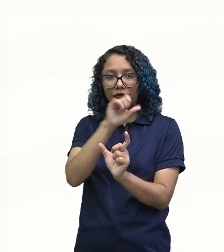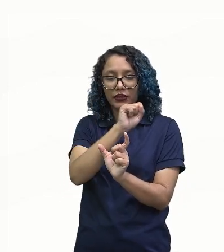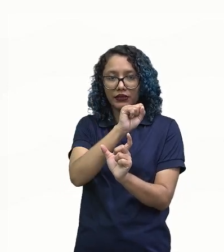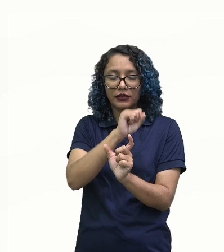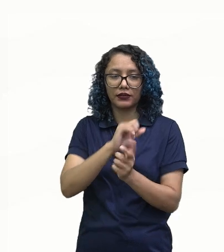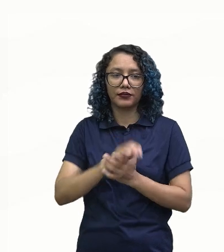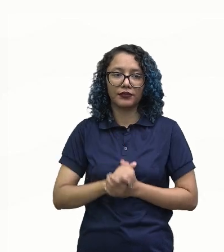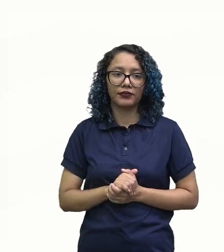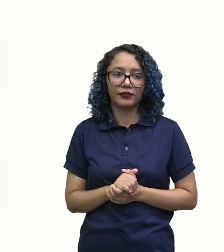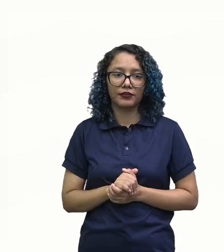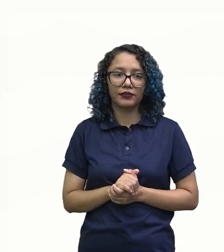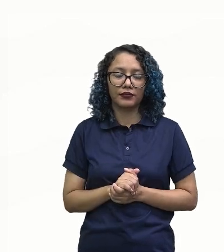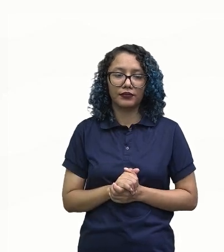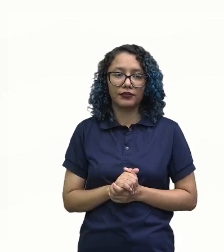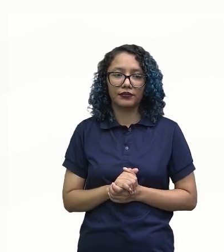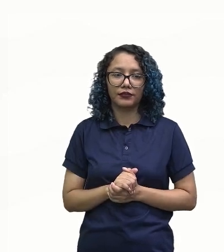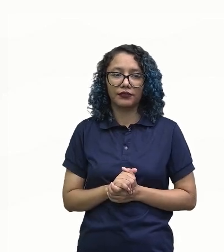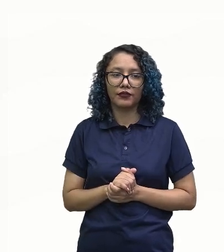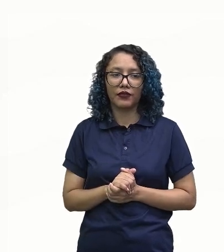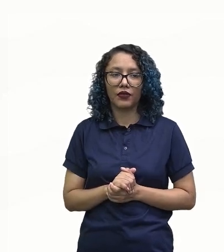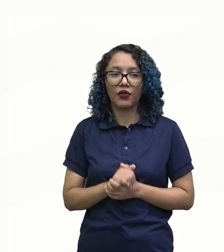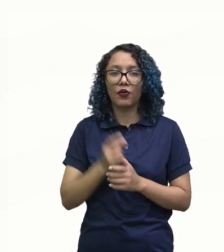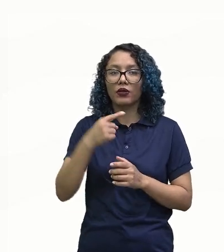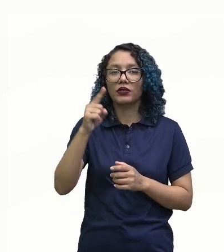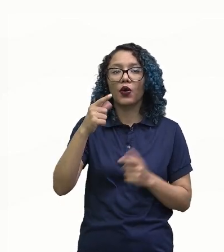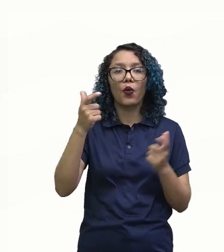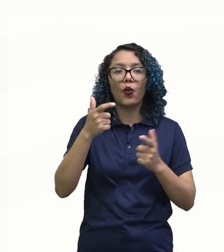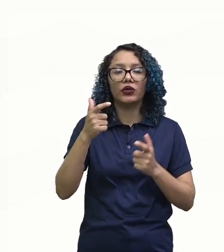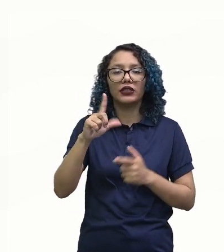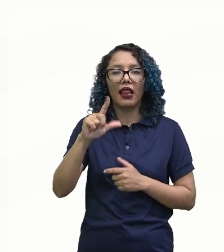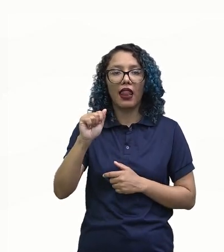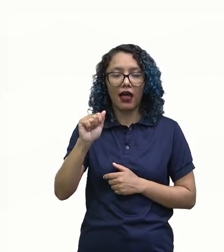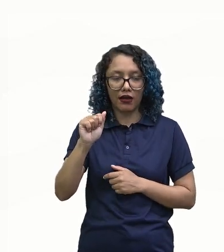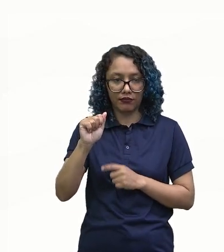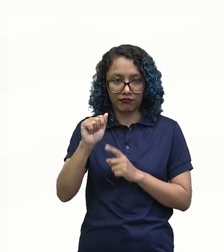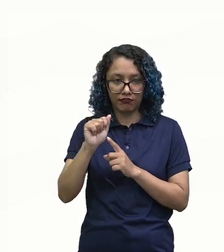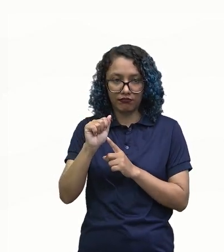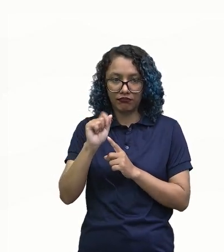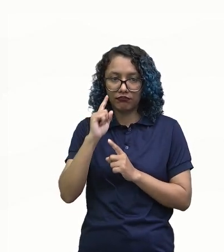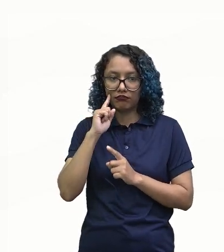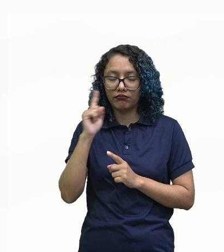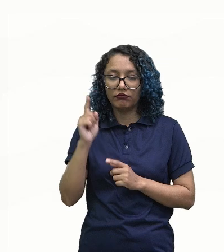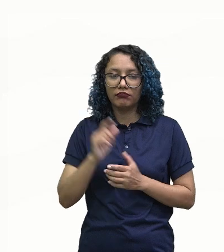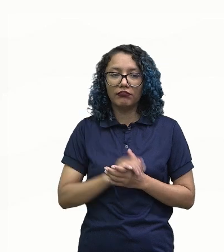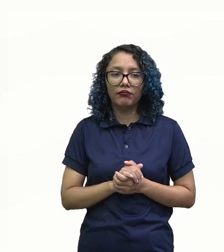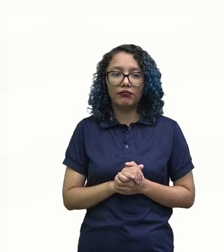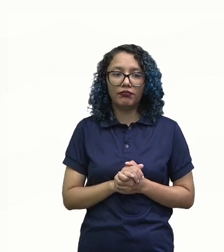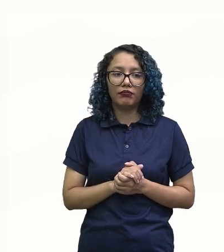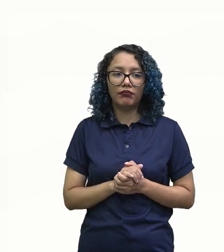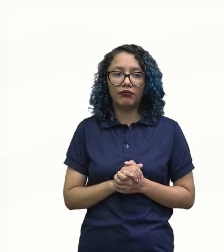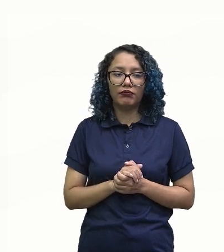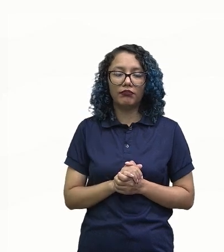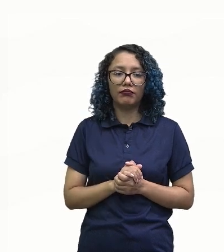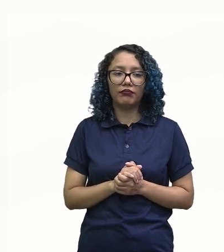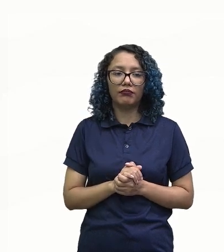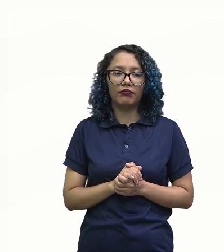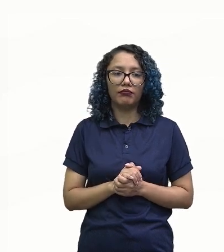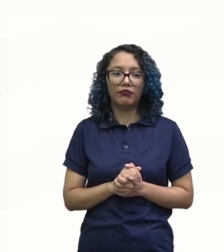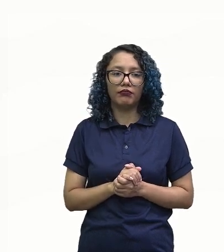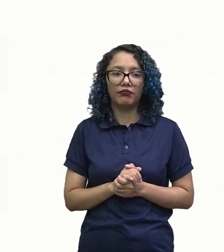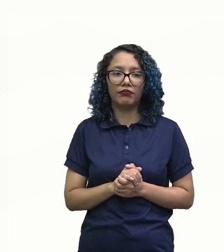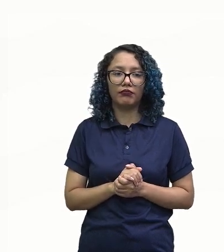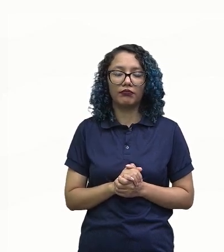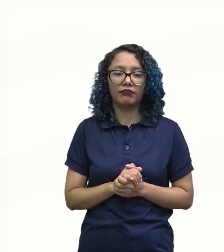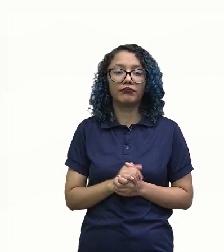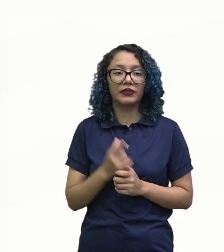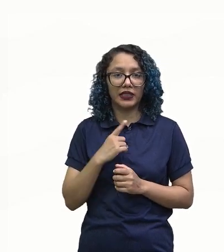ela é acentuada no Lá, acompanhada da sílaba